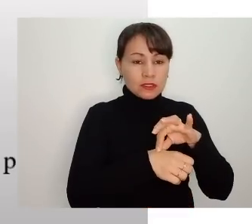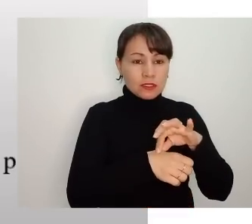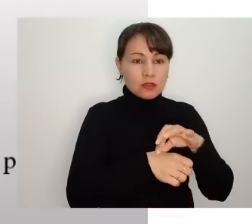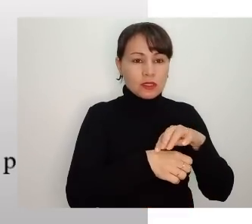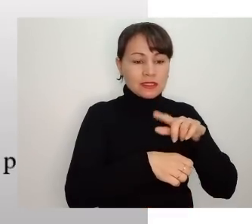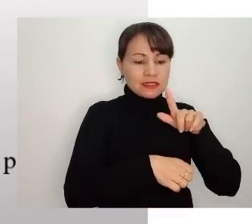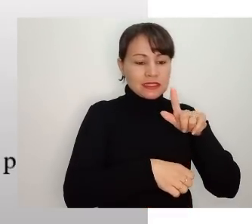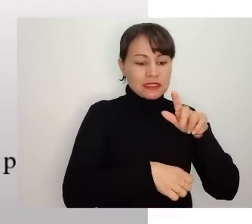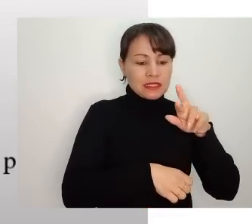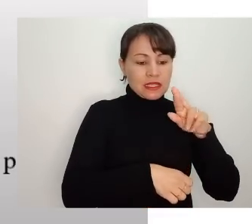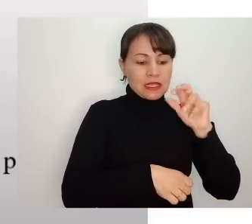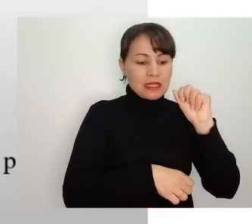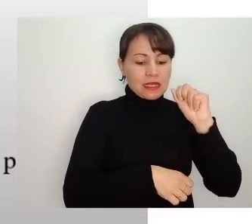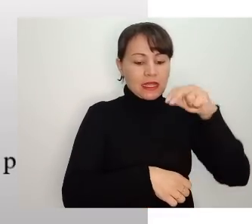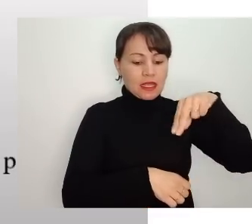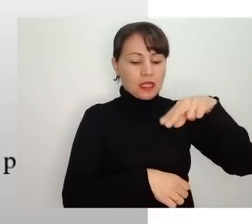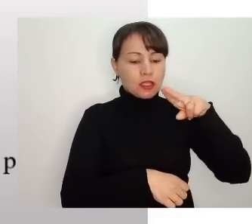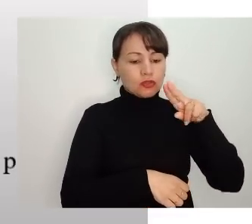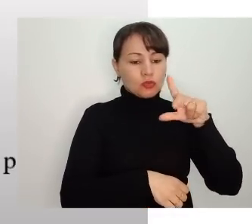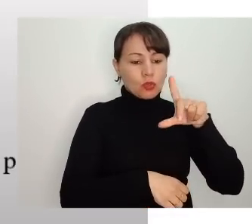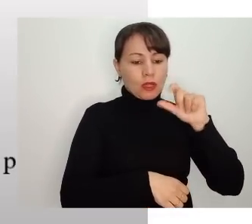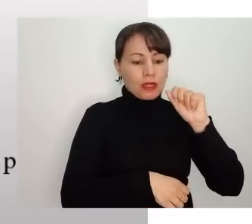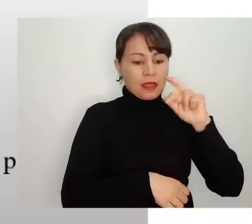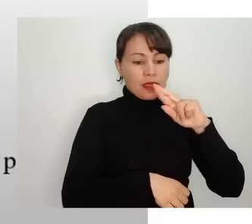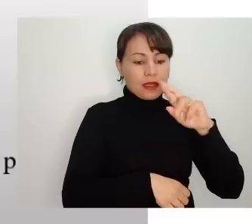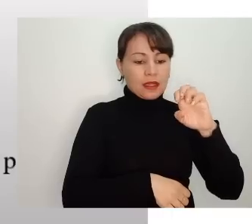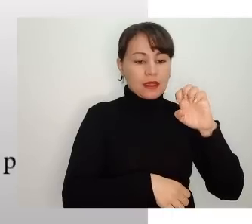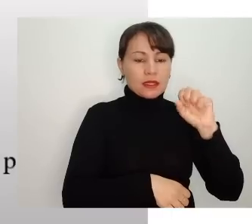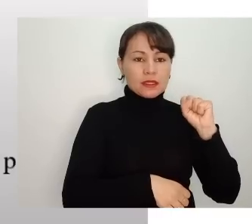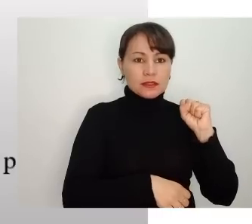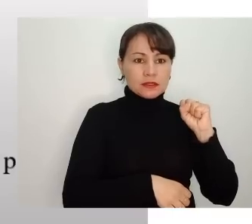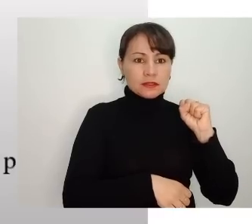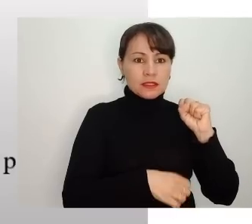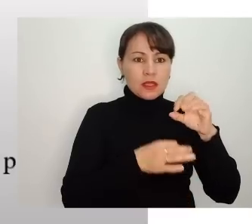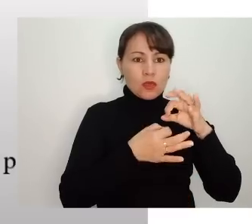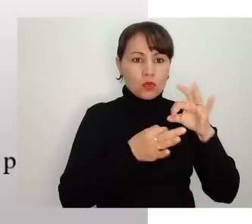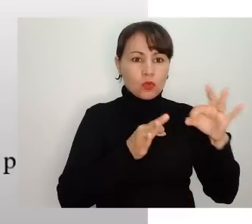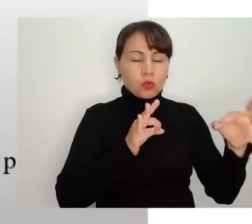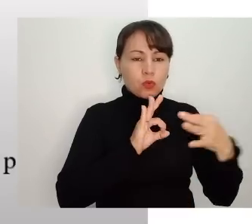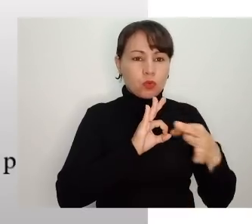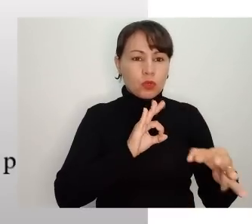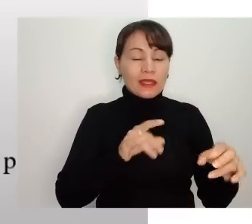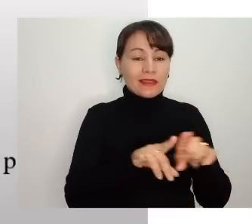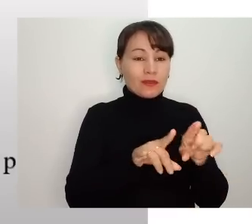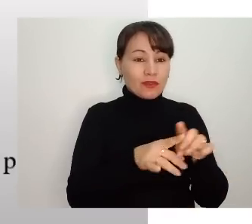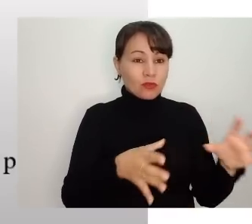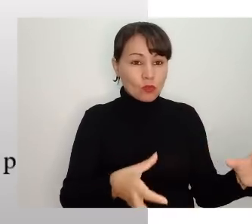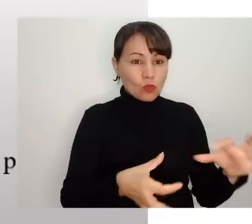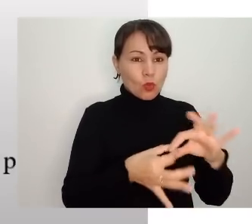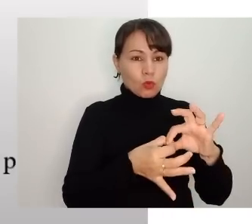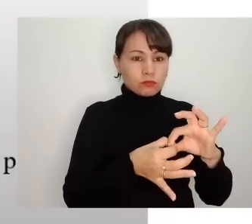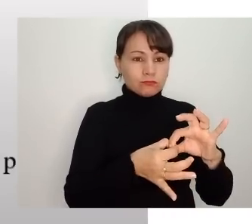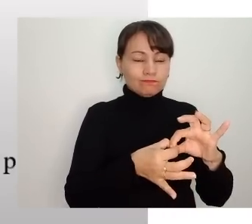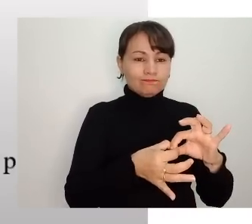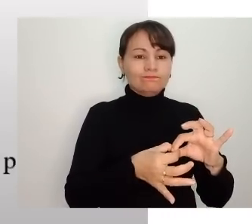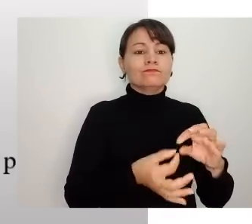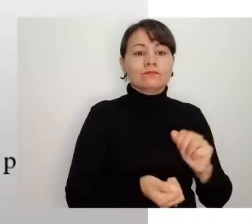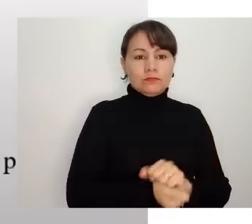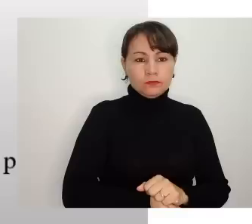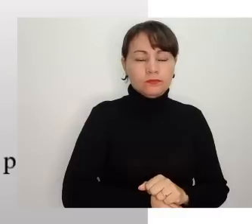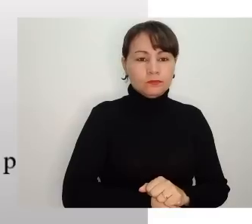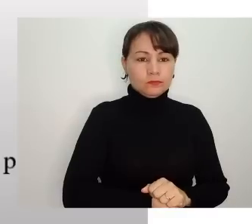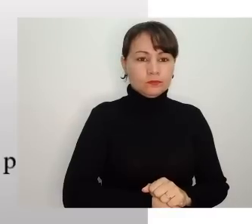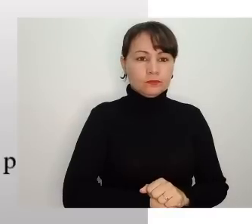células granulares, que emitem fibras paralelas, que também se conectam com as células